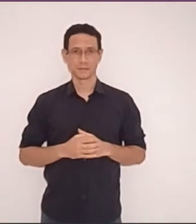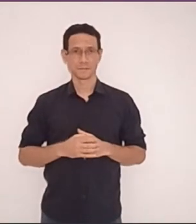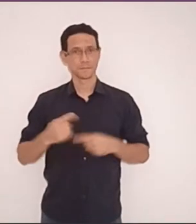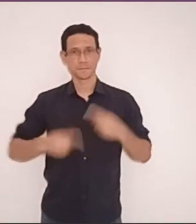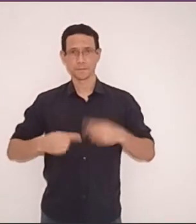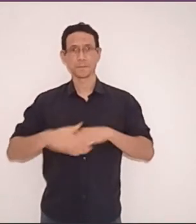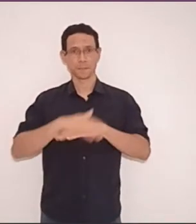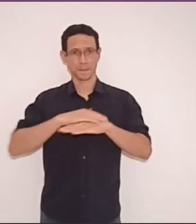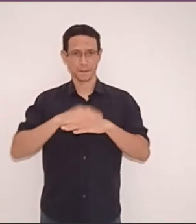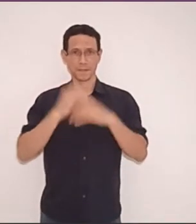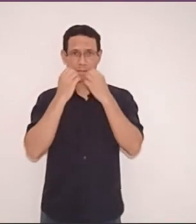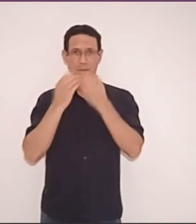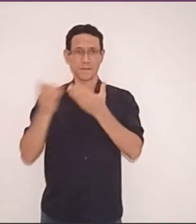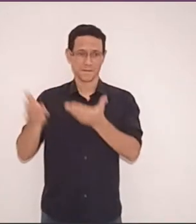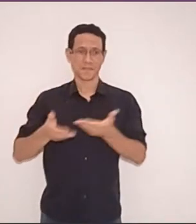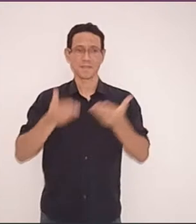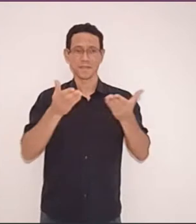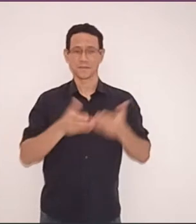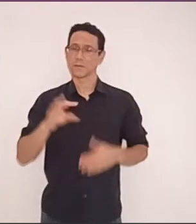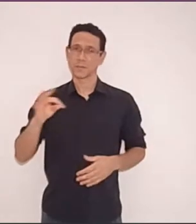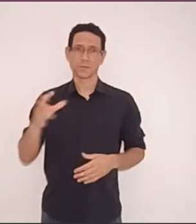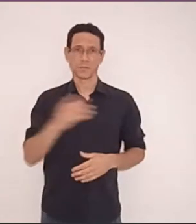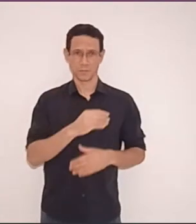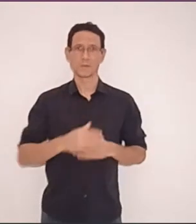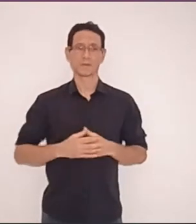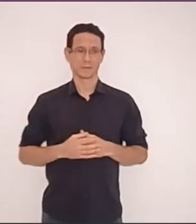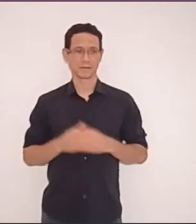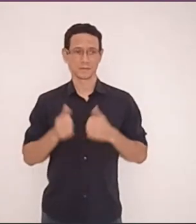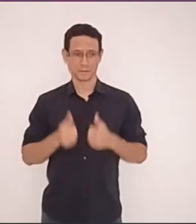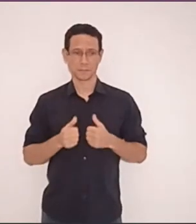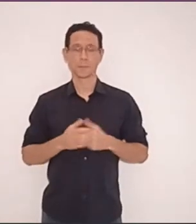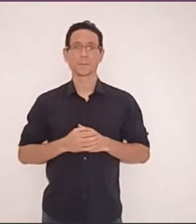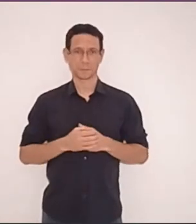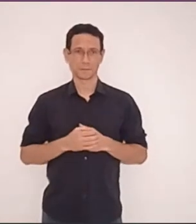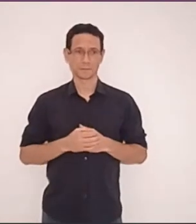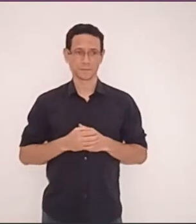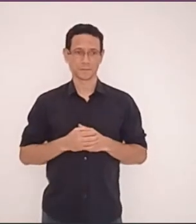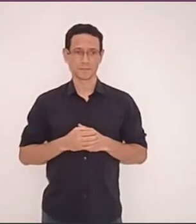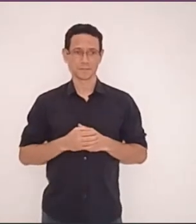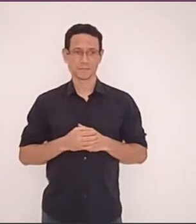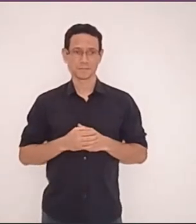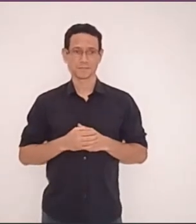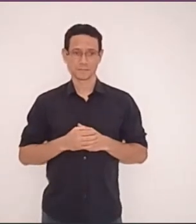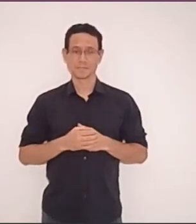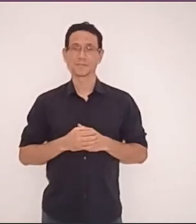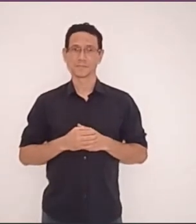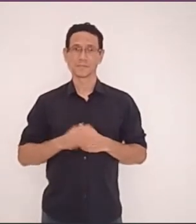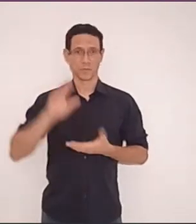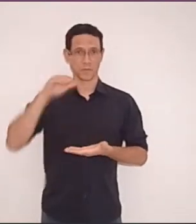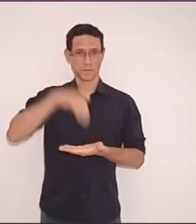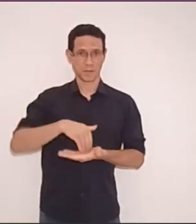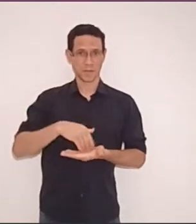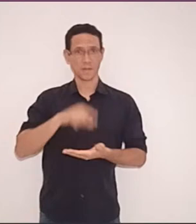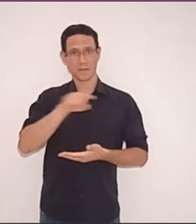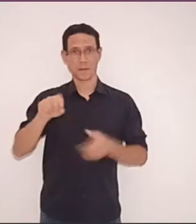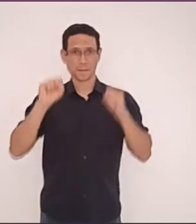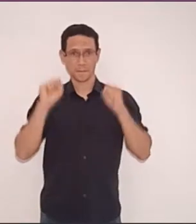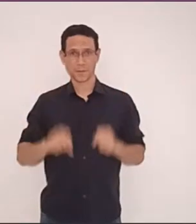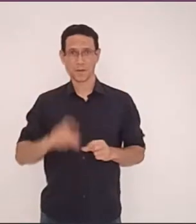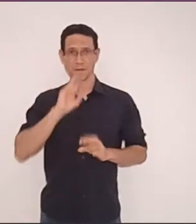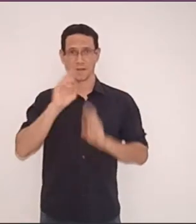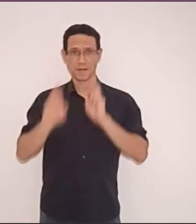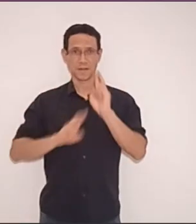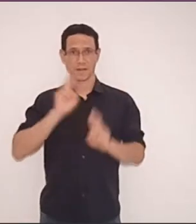com o debate poderão ou não ser colocadas de acordo com a disponibilidade do tempo Pedimos que ao final do debate vocês